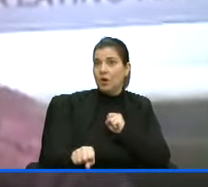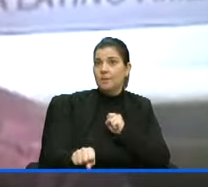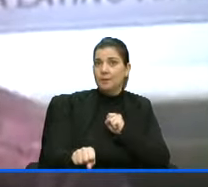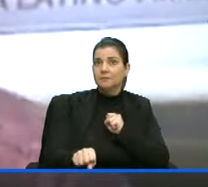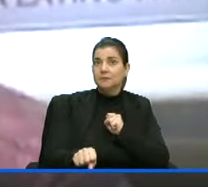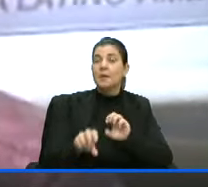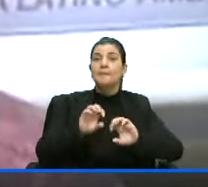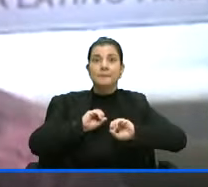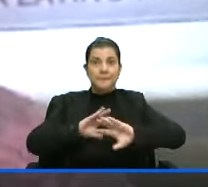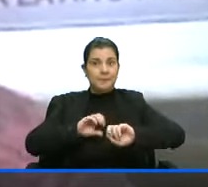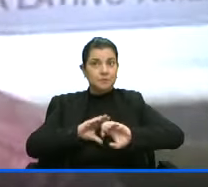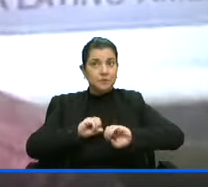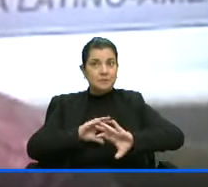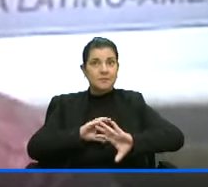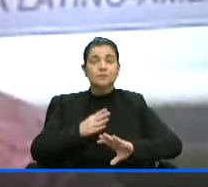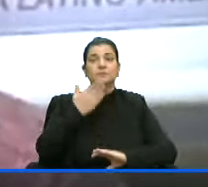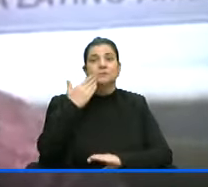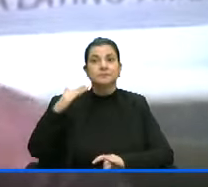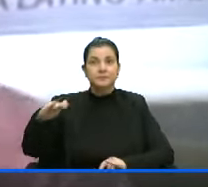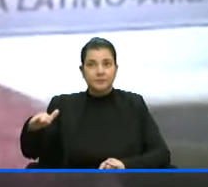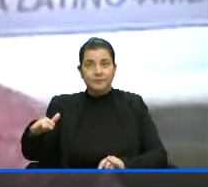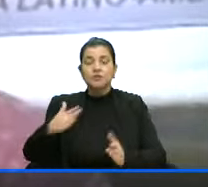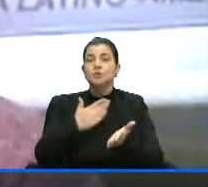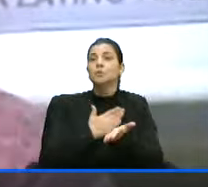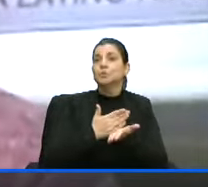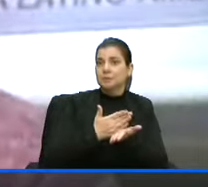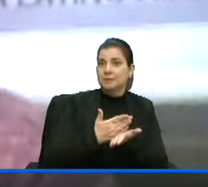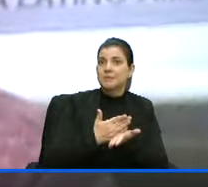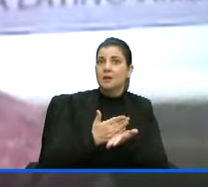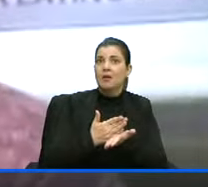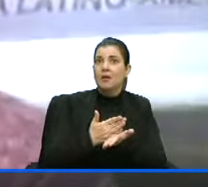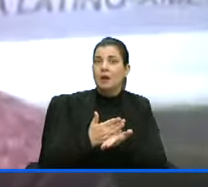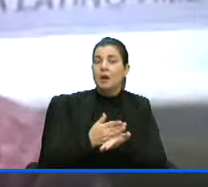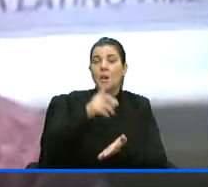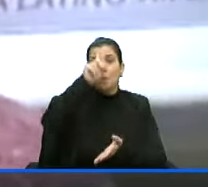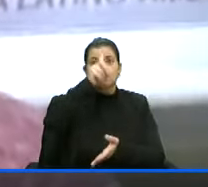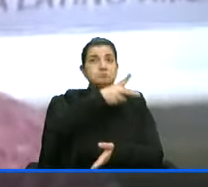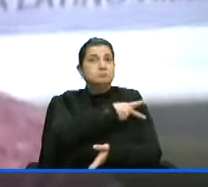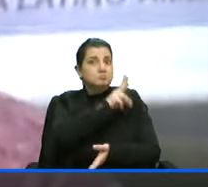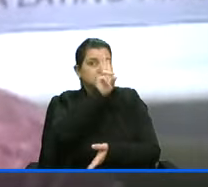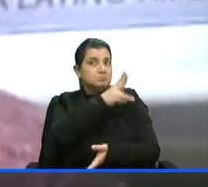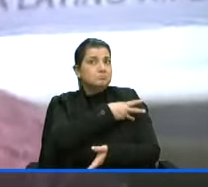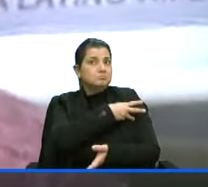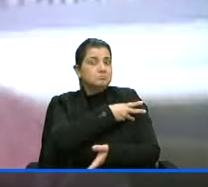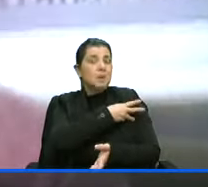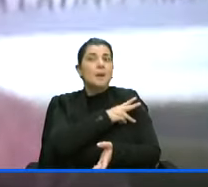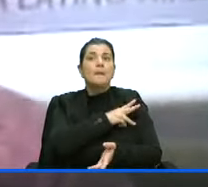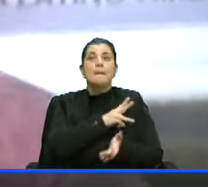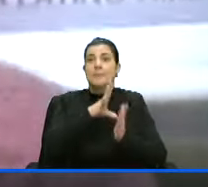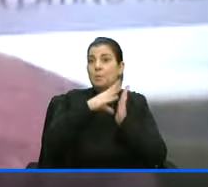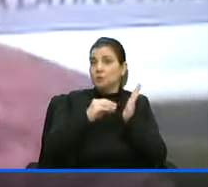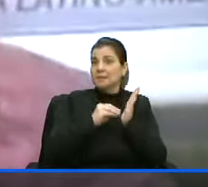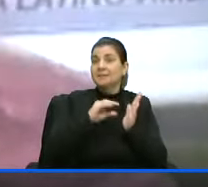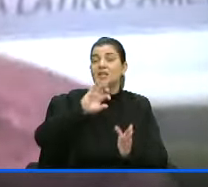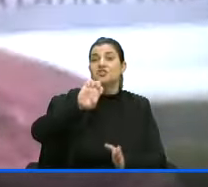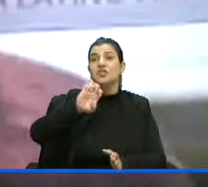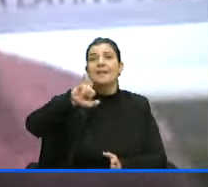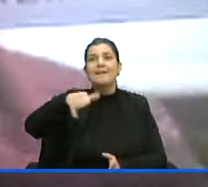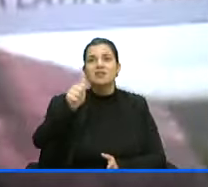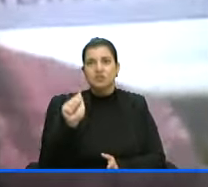educação infantil, anos iniciais do ensino fundamental, inclusive para a modalidade EJA, né?